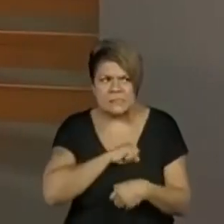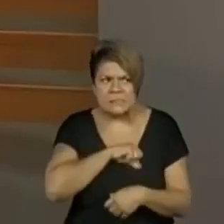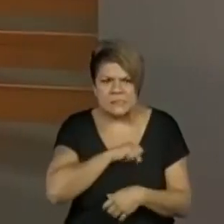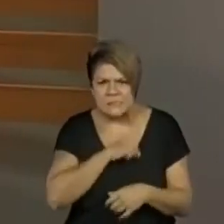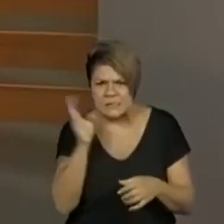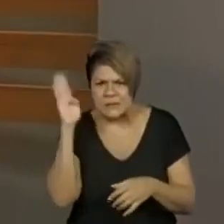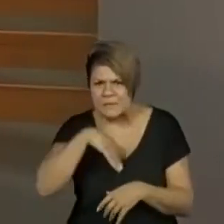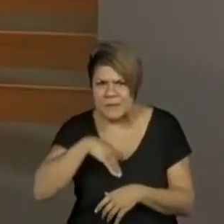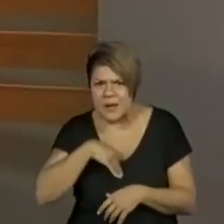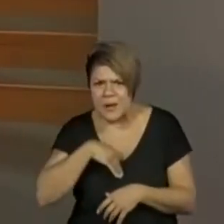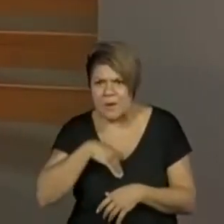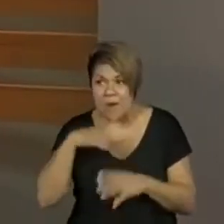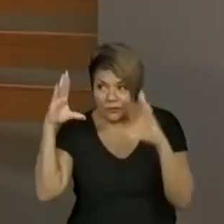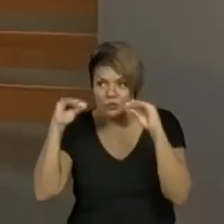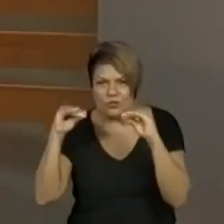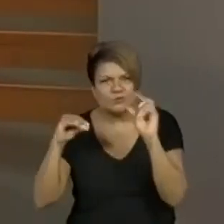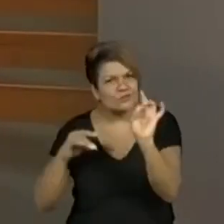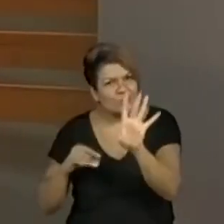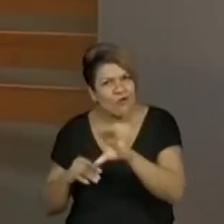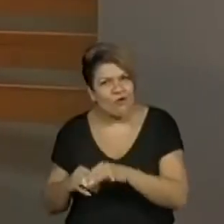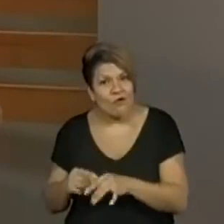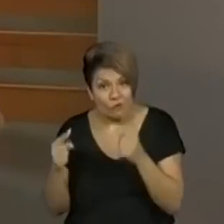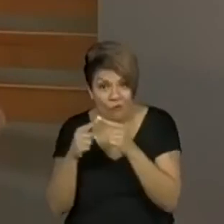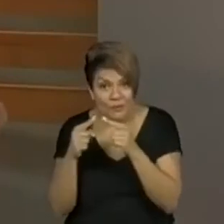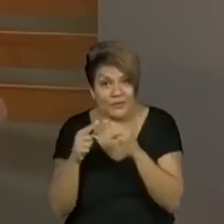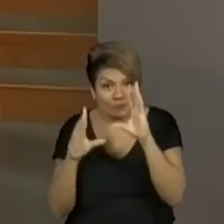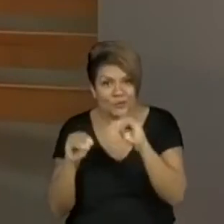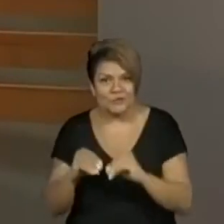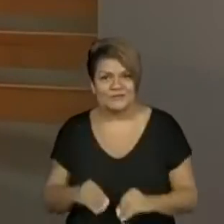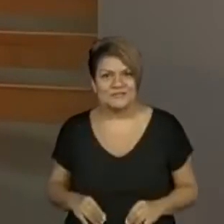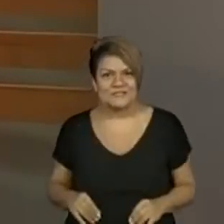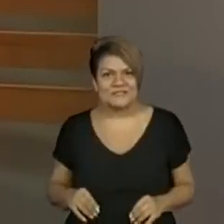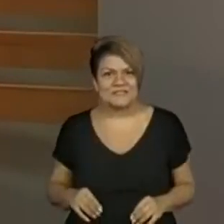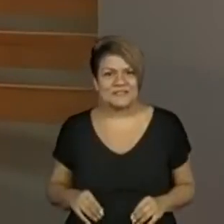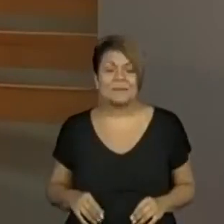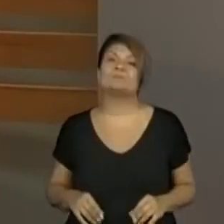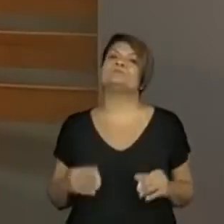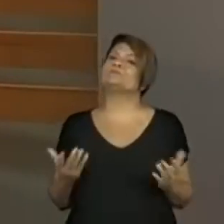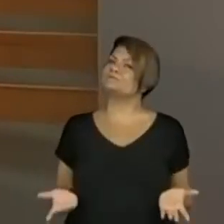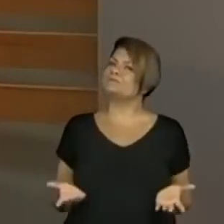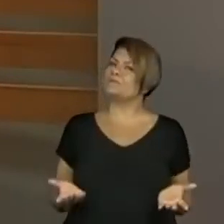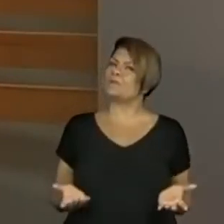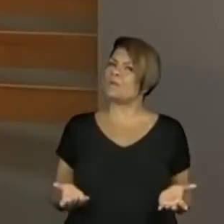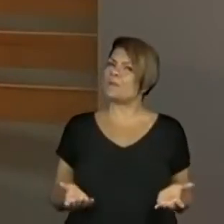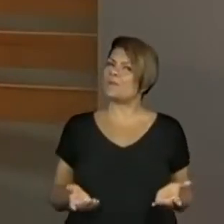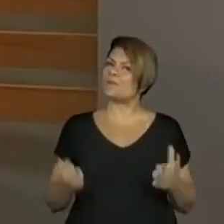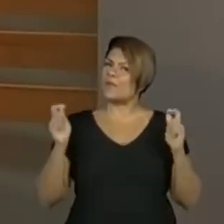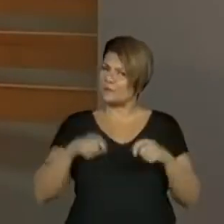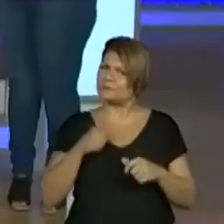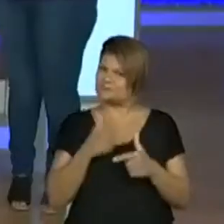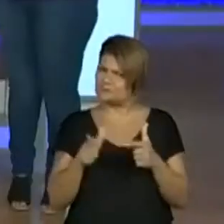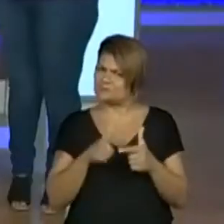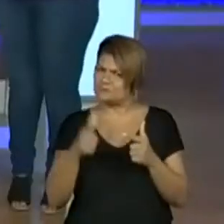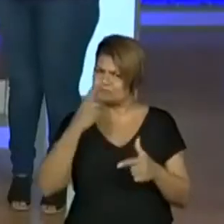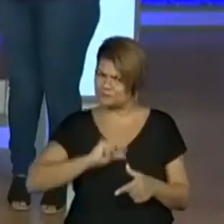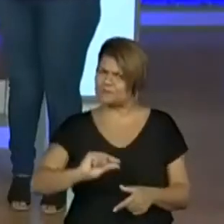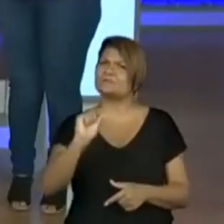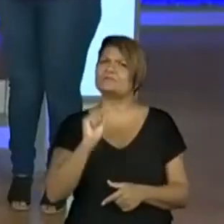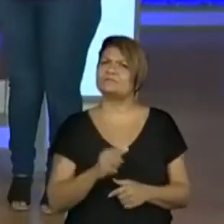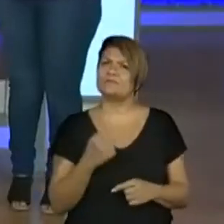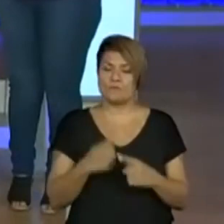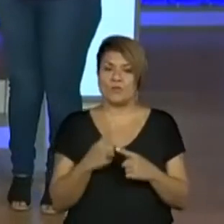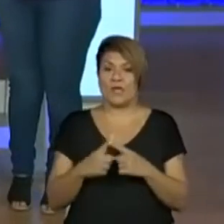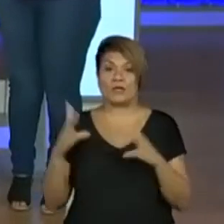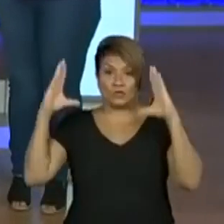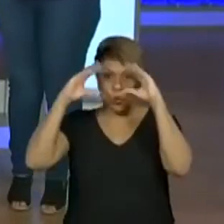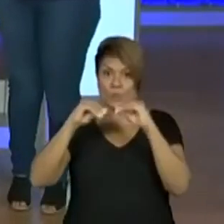causa problema. Olha como vai casando a situação do vilão, a característica de causar problema. Ih, será que ele vai dar problema para o mago? De preferência à noite, né? Pelo nome dele,